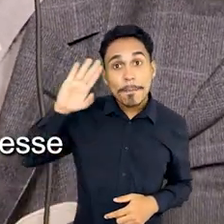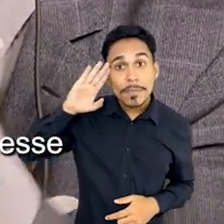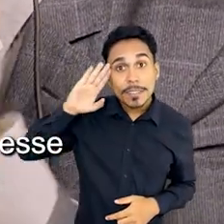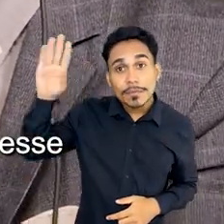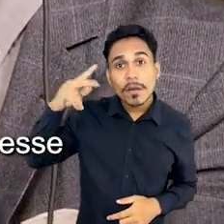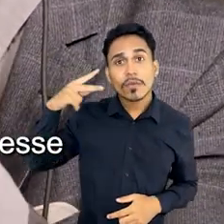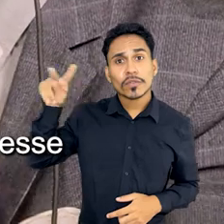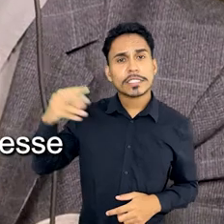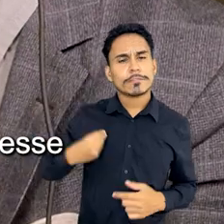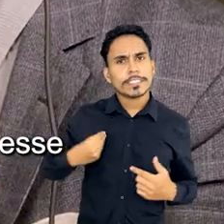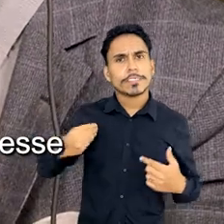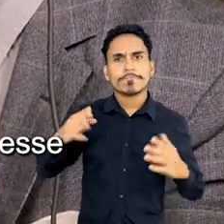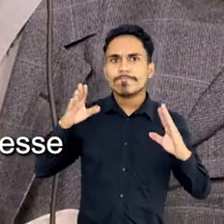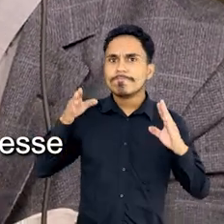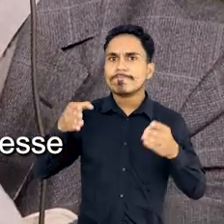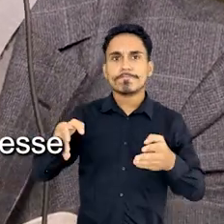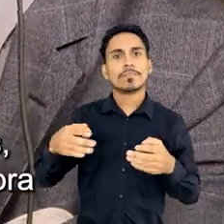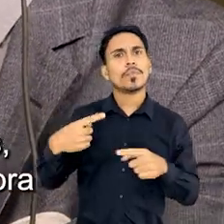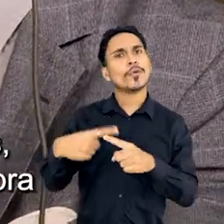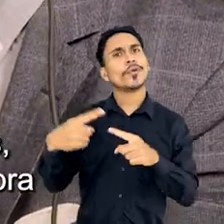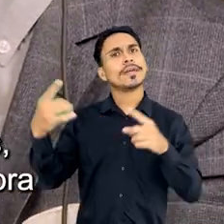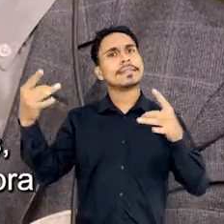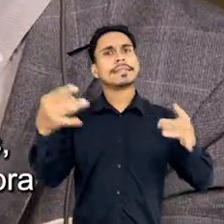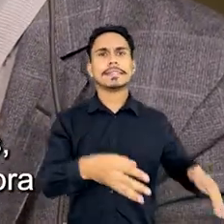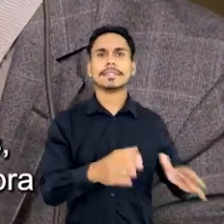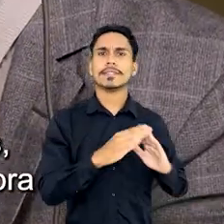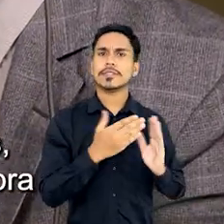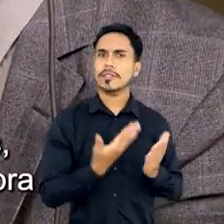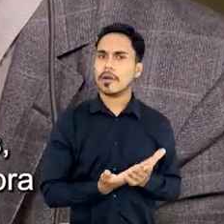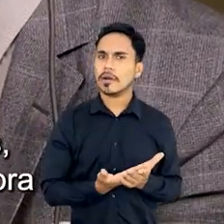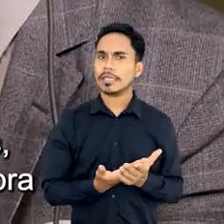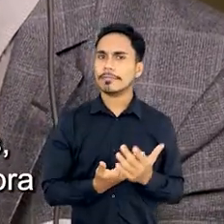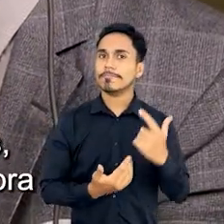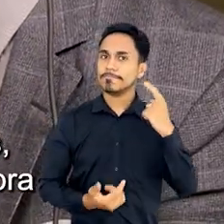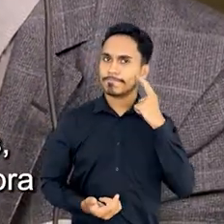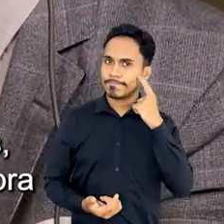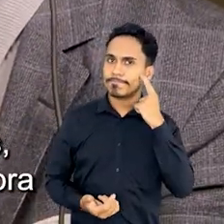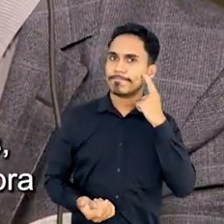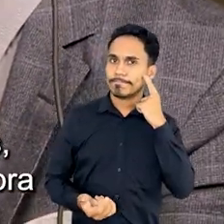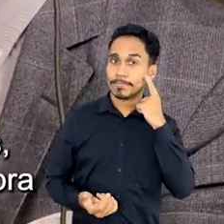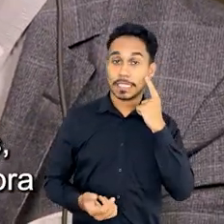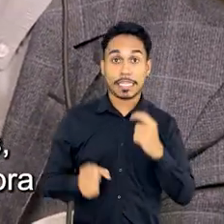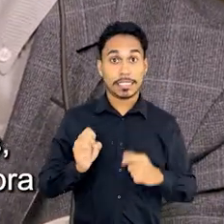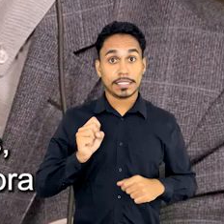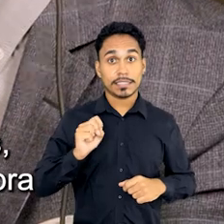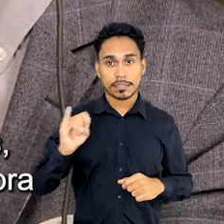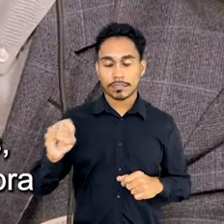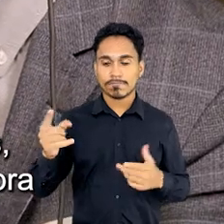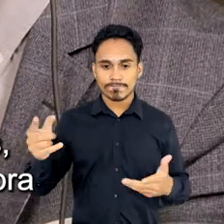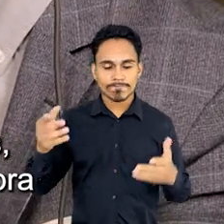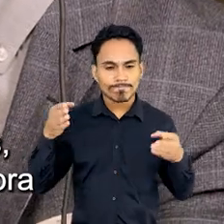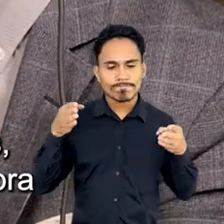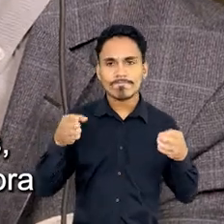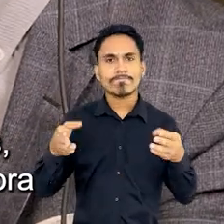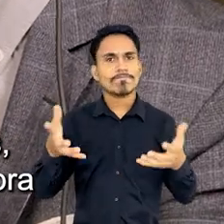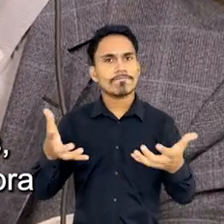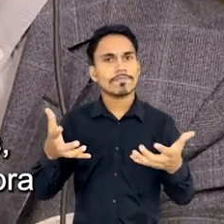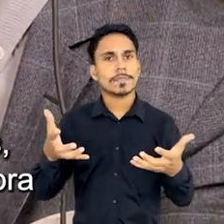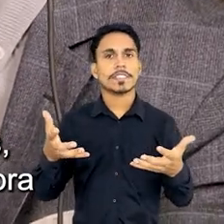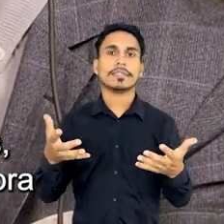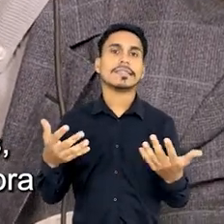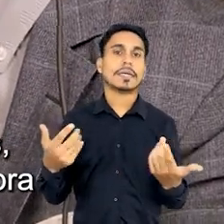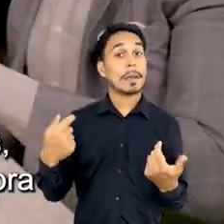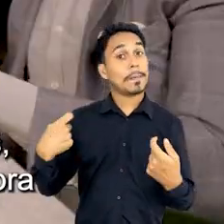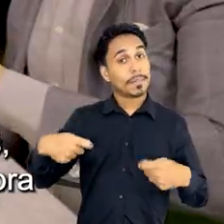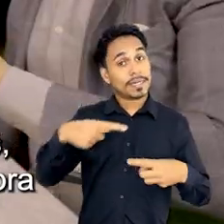é a principal tema da vida dele por que que ele sai da escola quer dizer se as coisas estão vinculadas né